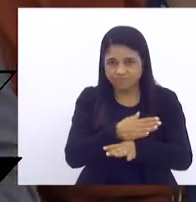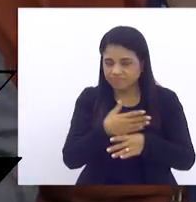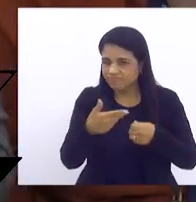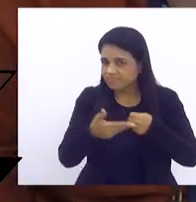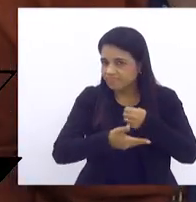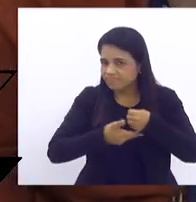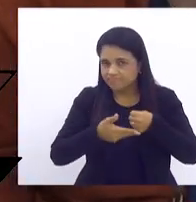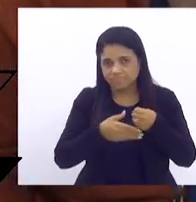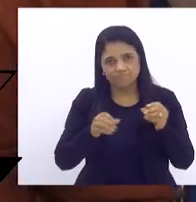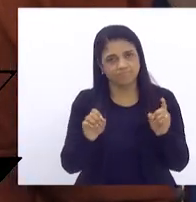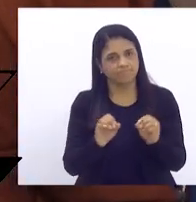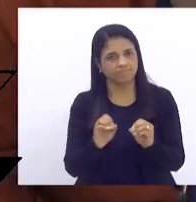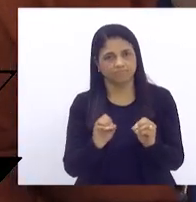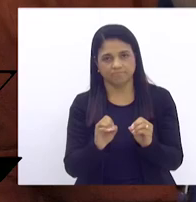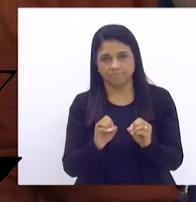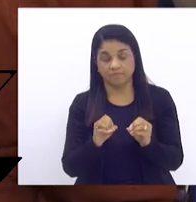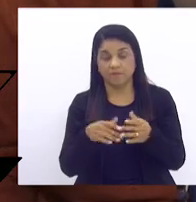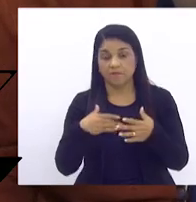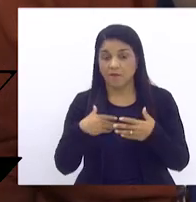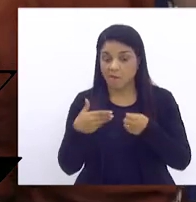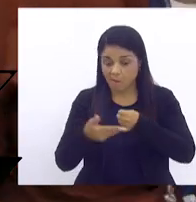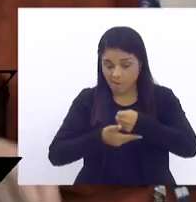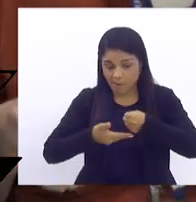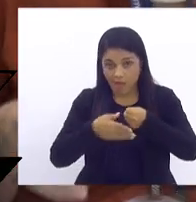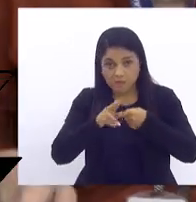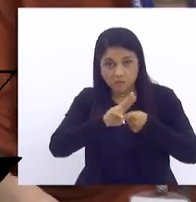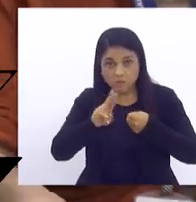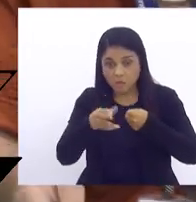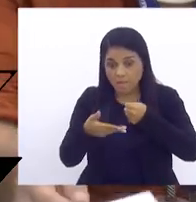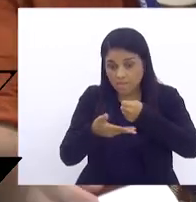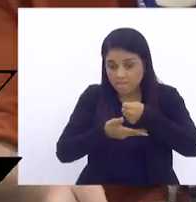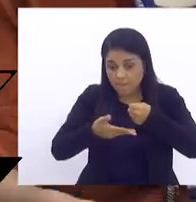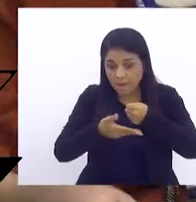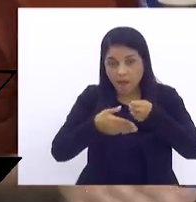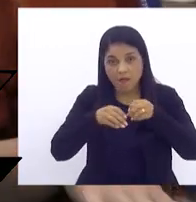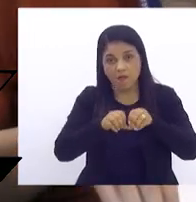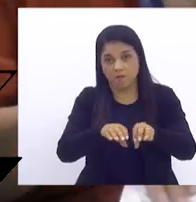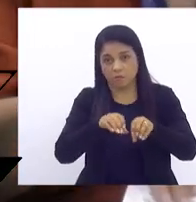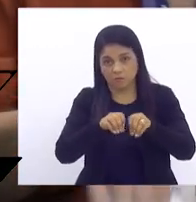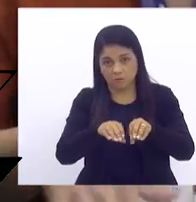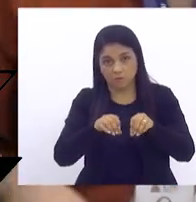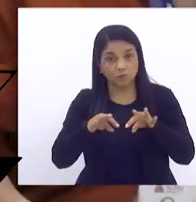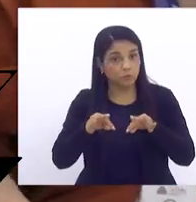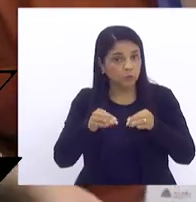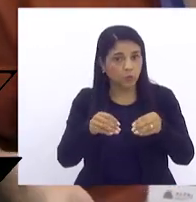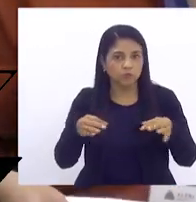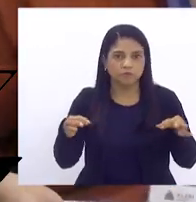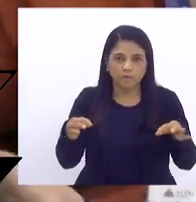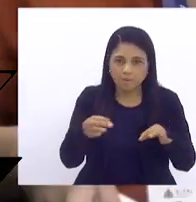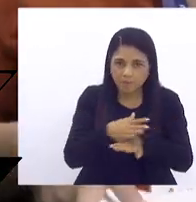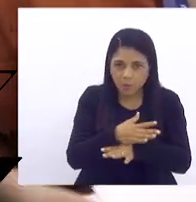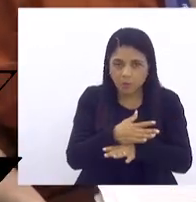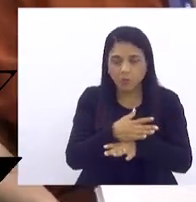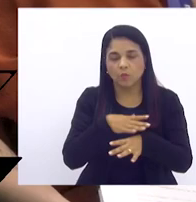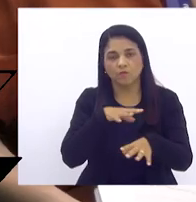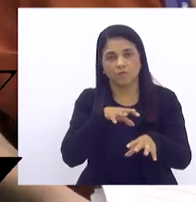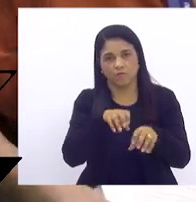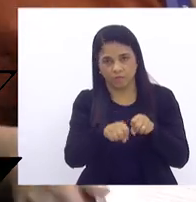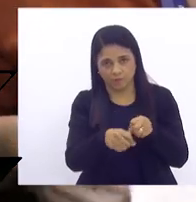básica, que, como o nome diz, é básica, então deveria ser para todos concluírem. Né? Esse é o desejável, de acordo